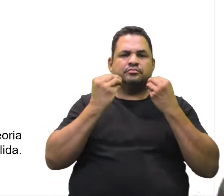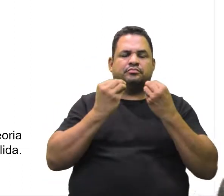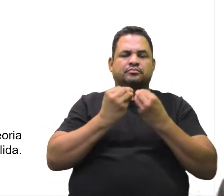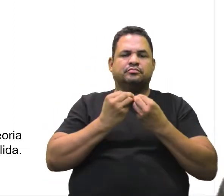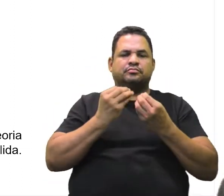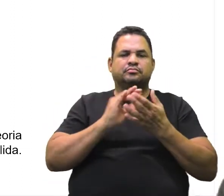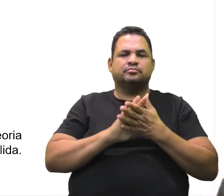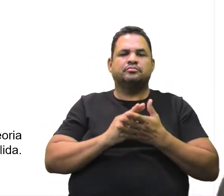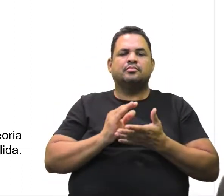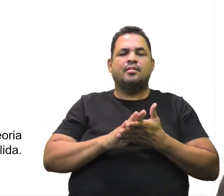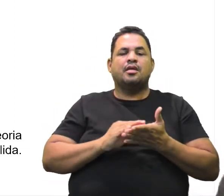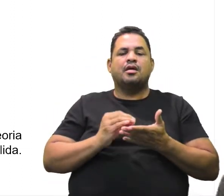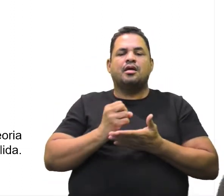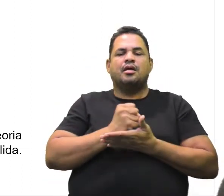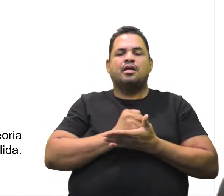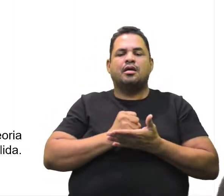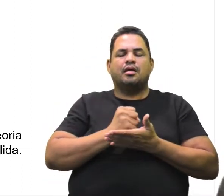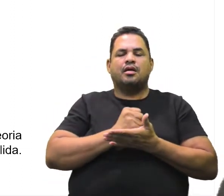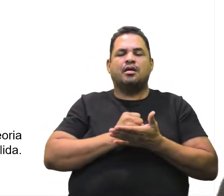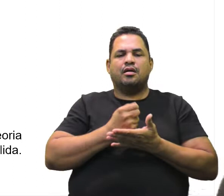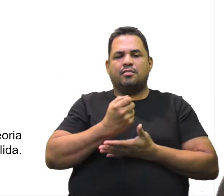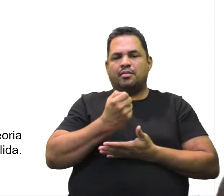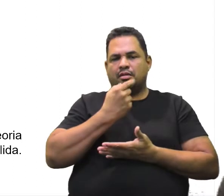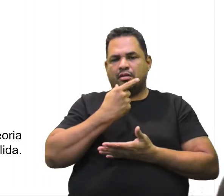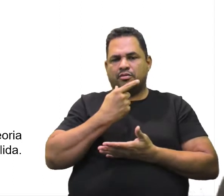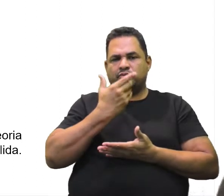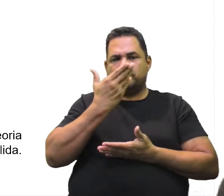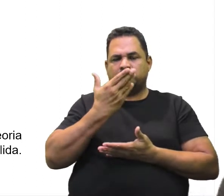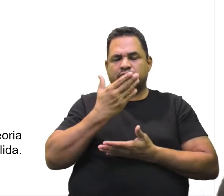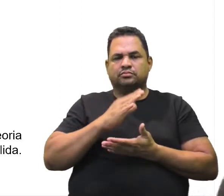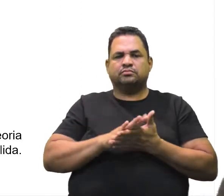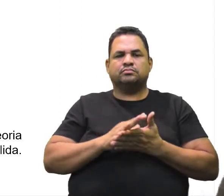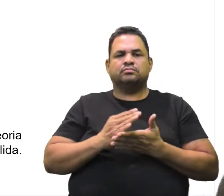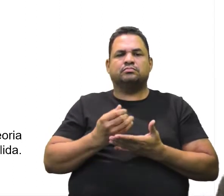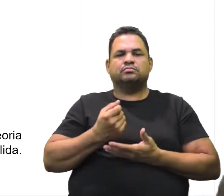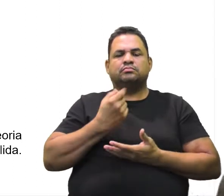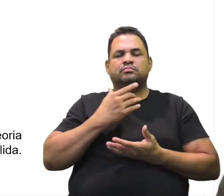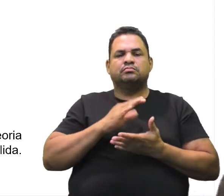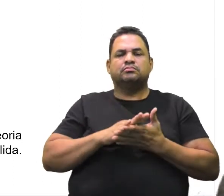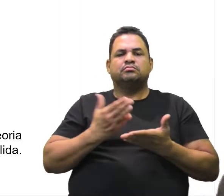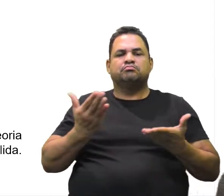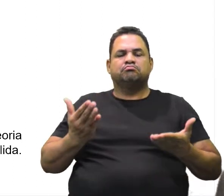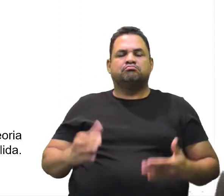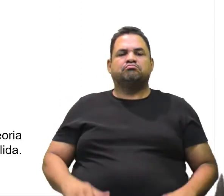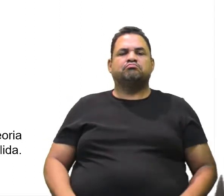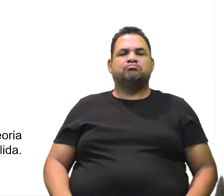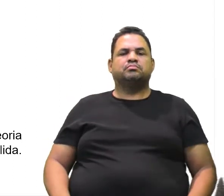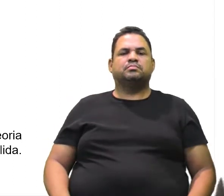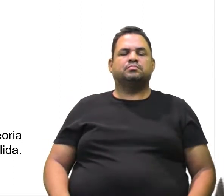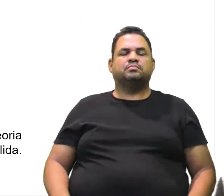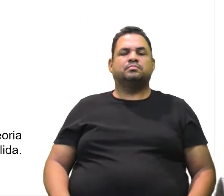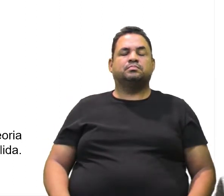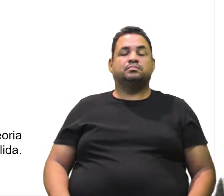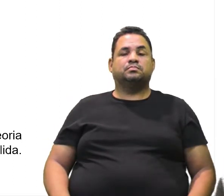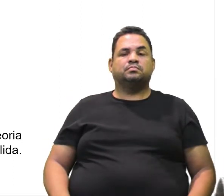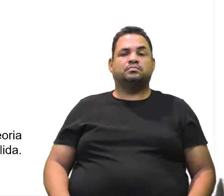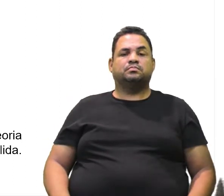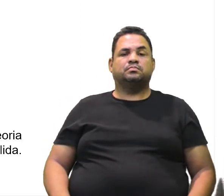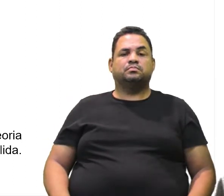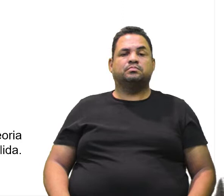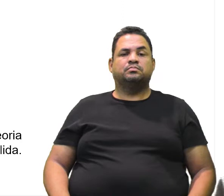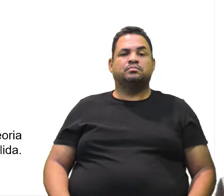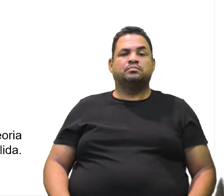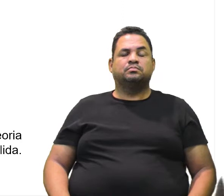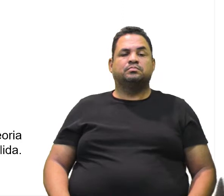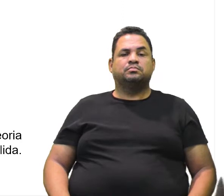um fármaco, é um ativo de um determinado medicamento, né? Então,